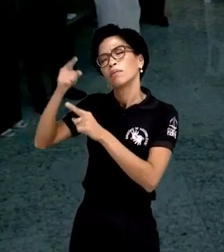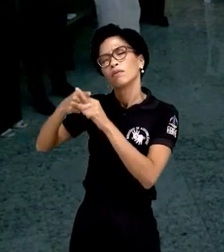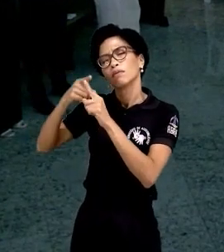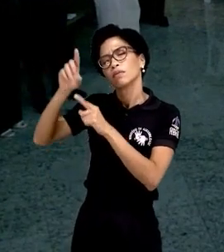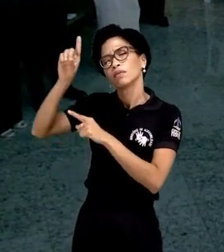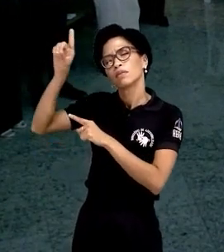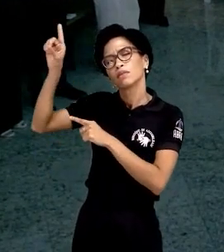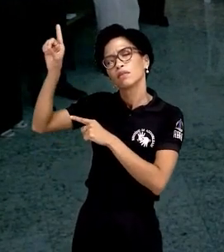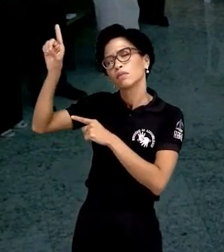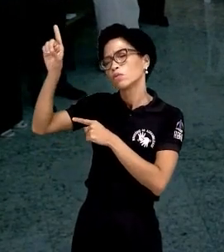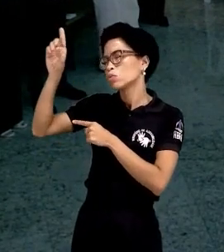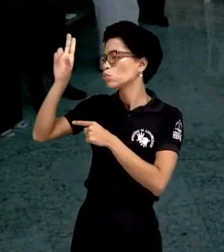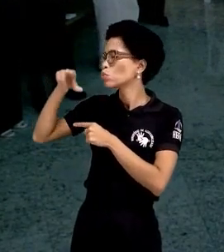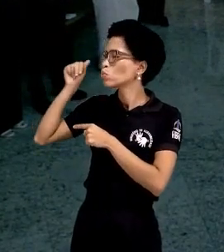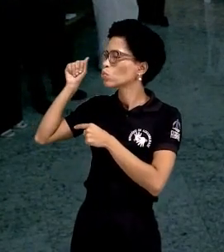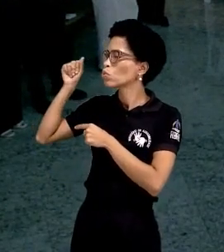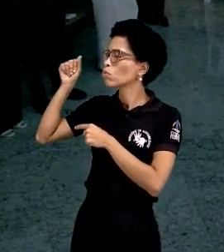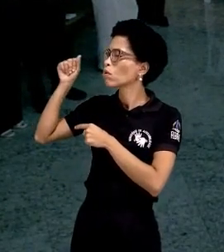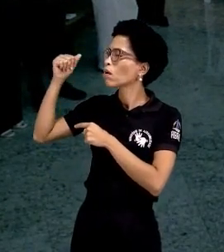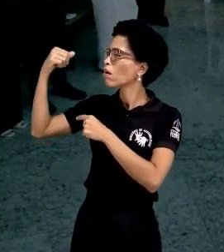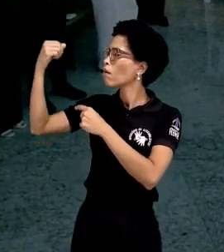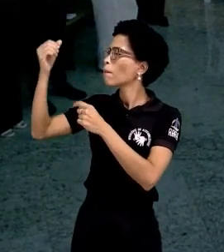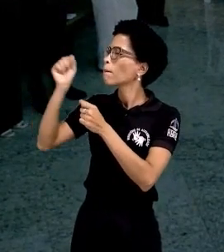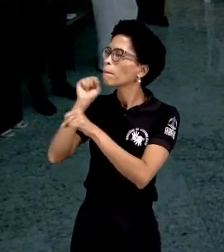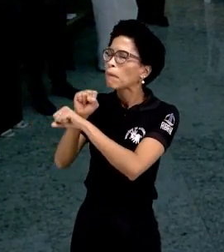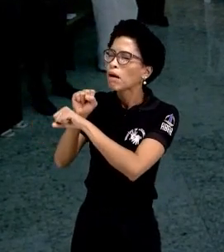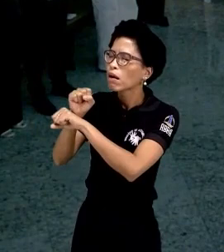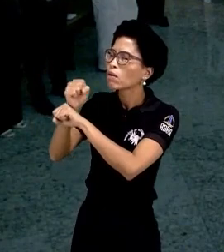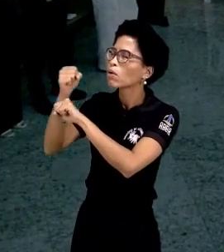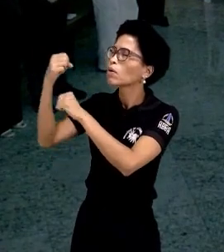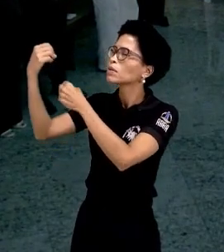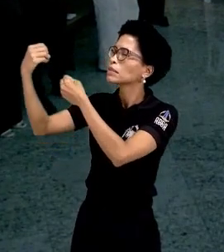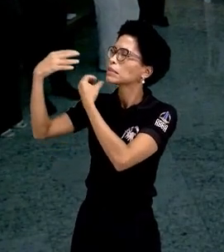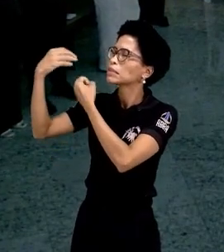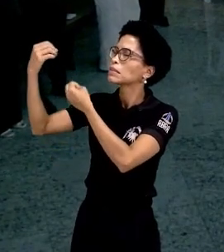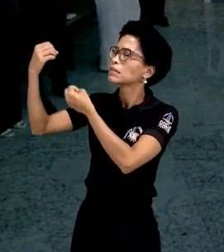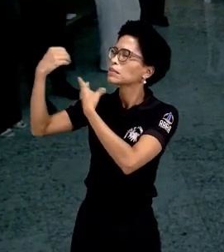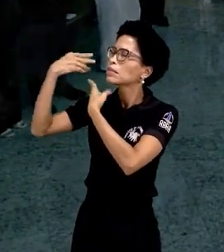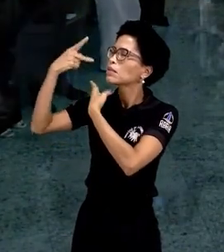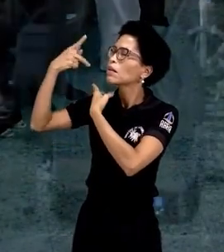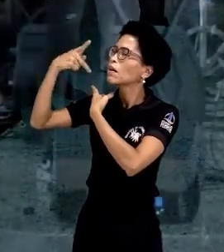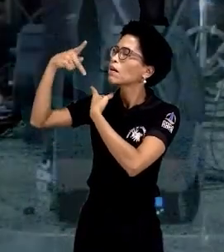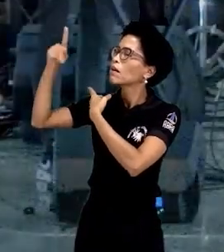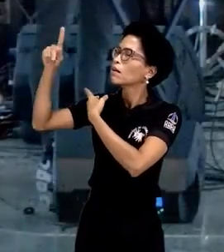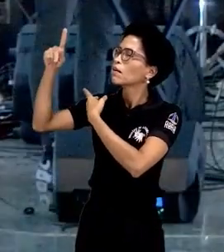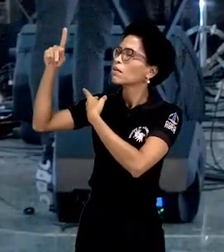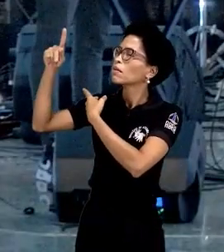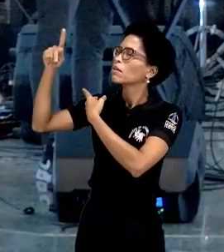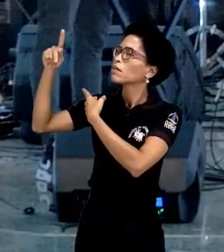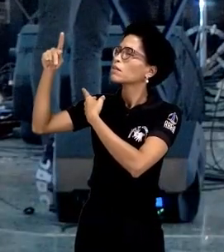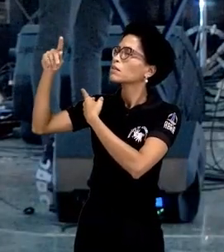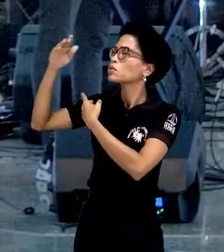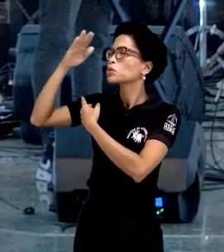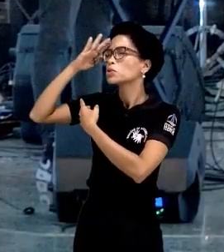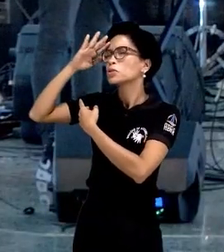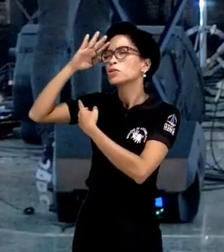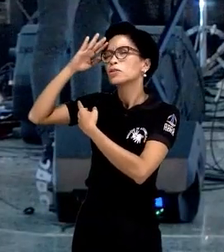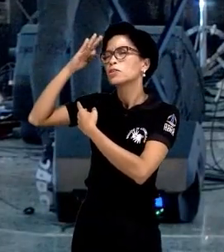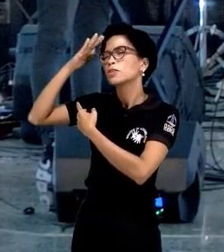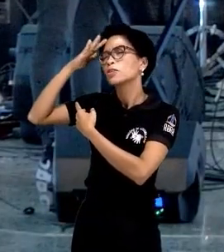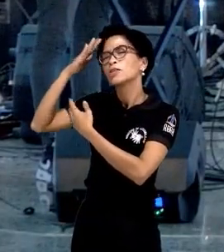As tuas palavras, as tuas orientações, o teu conforto, a